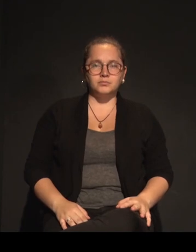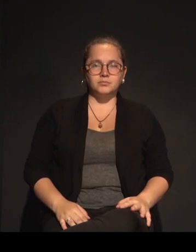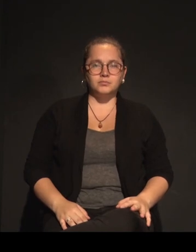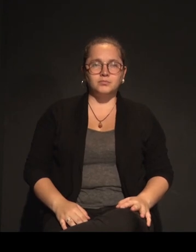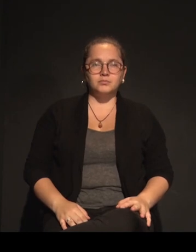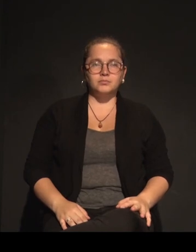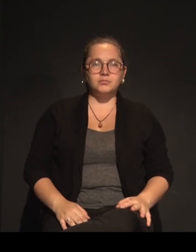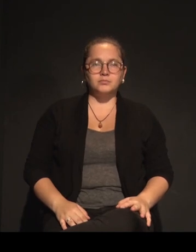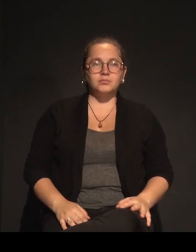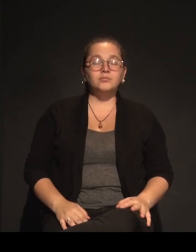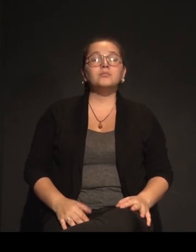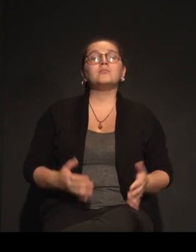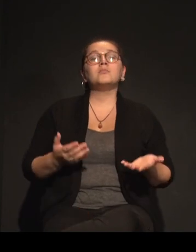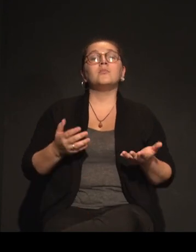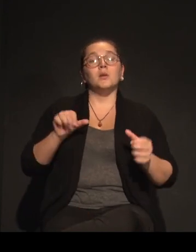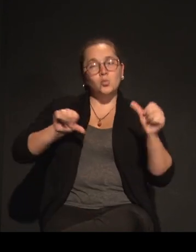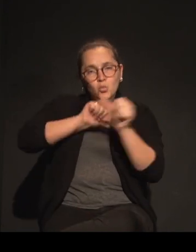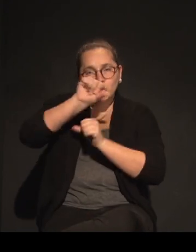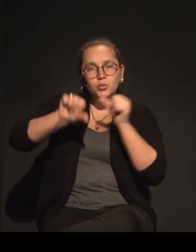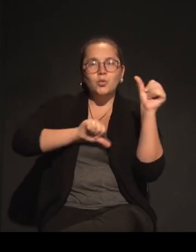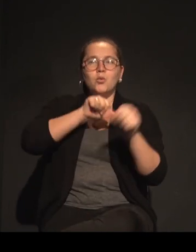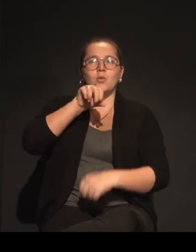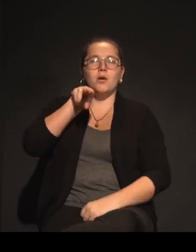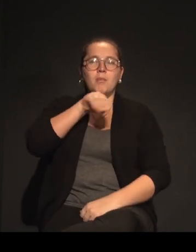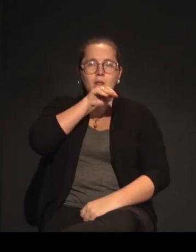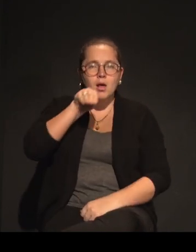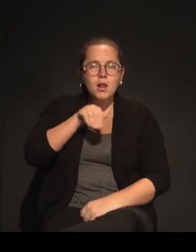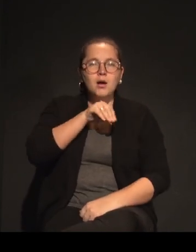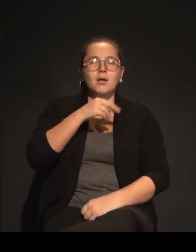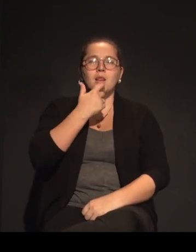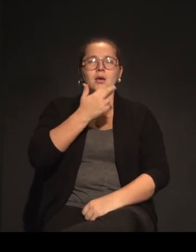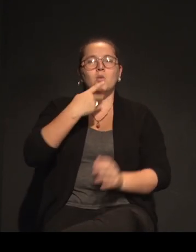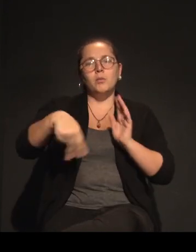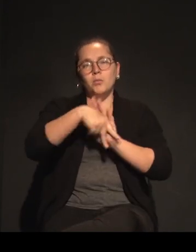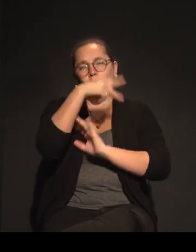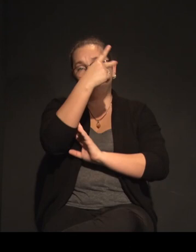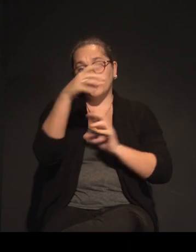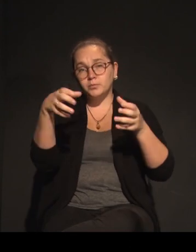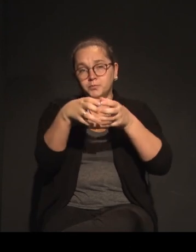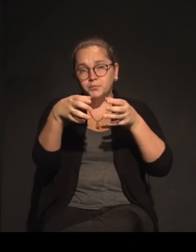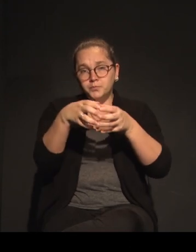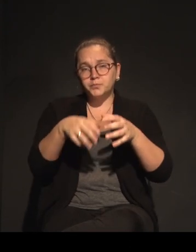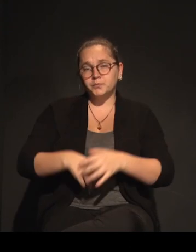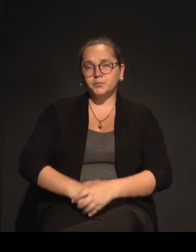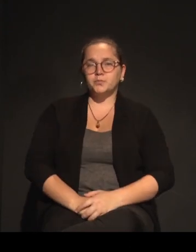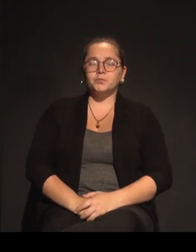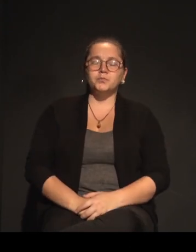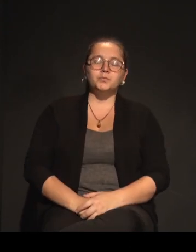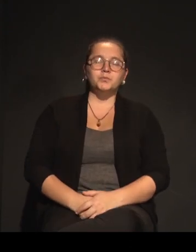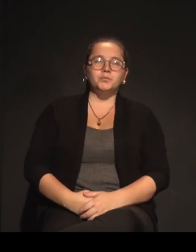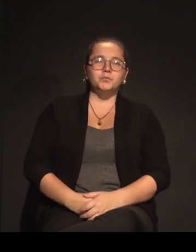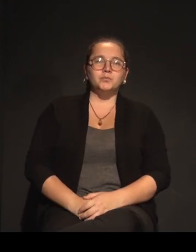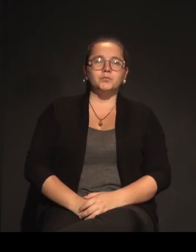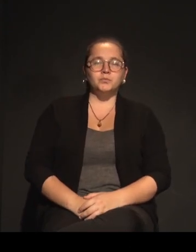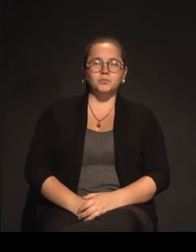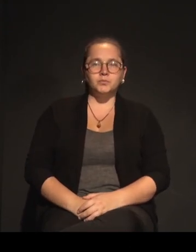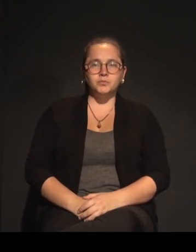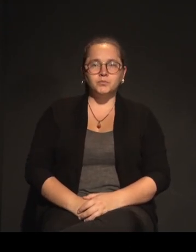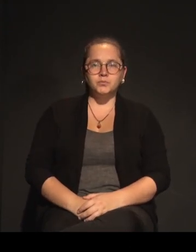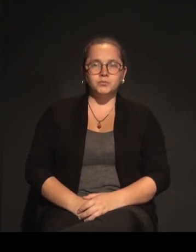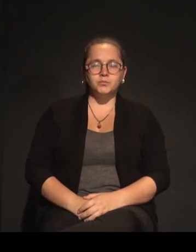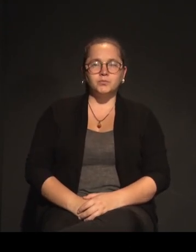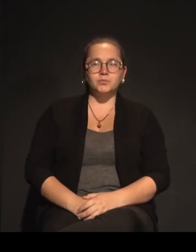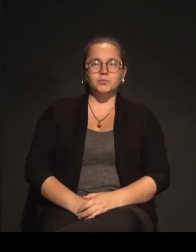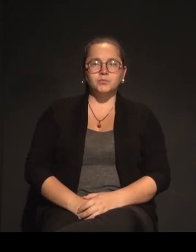santa catarina tem mais aquela leptina tecla já campeã mas a maçã